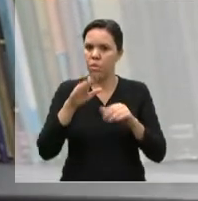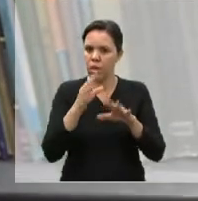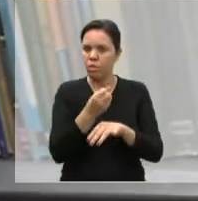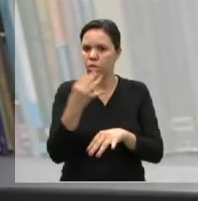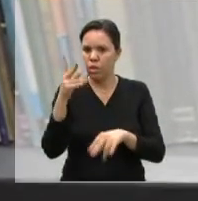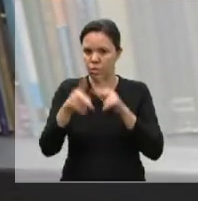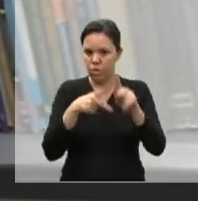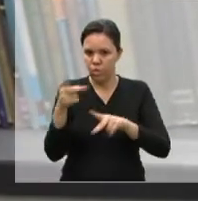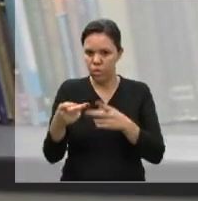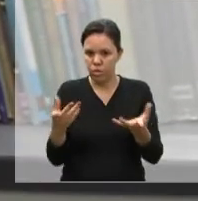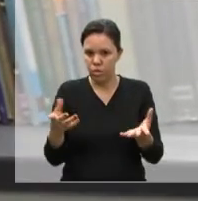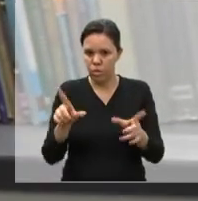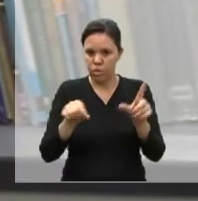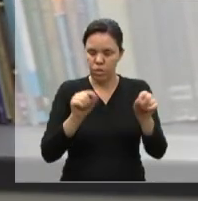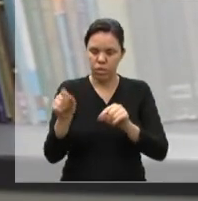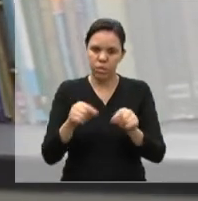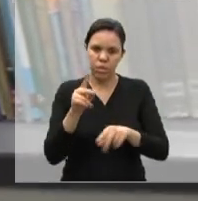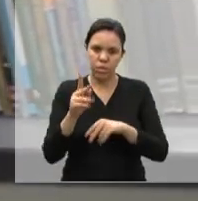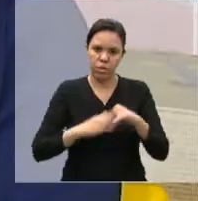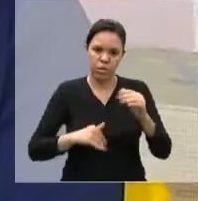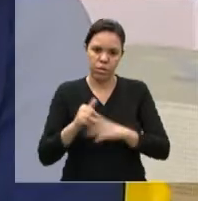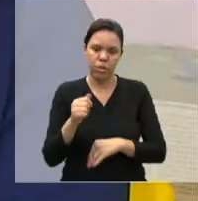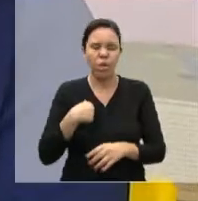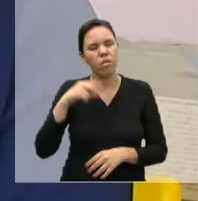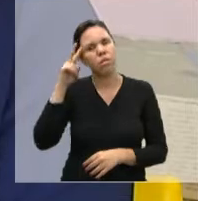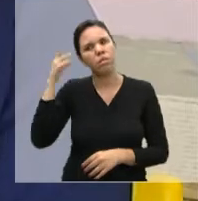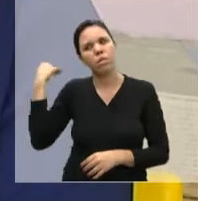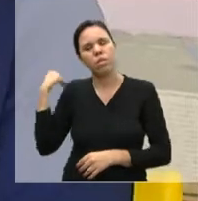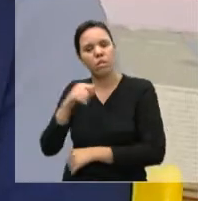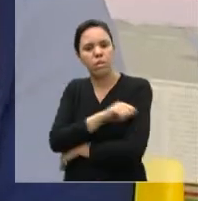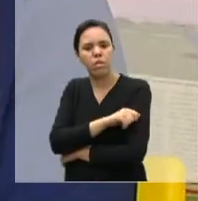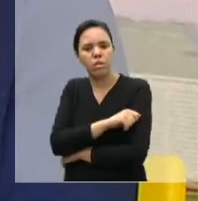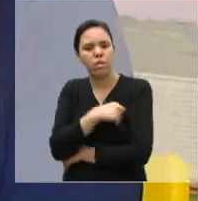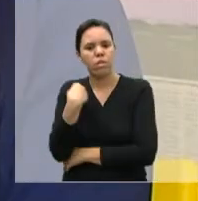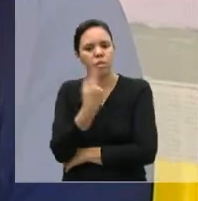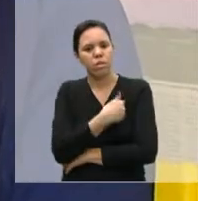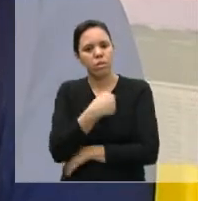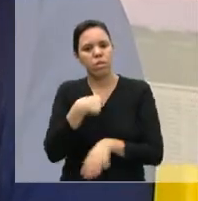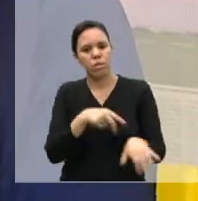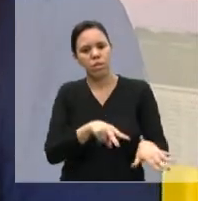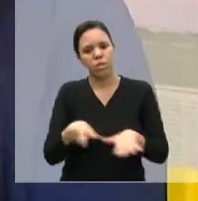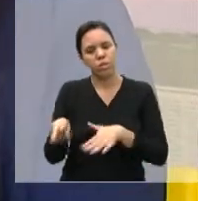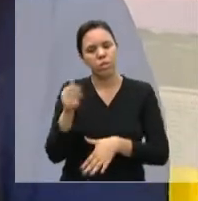que, na Semana das Mulheres, né, no dia 8 de março, a gente pediu